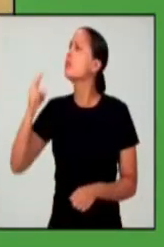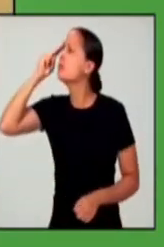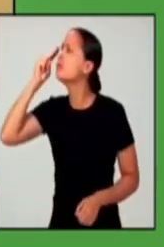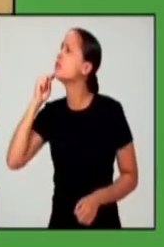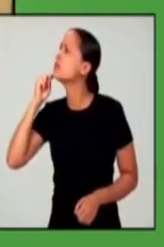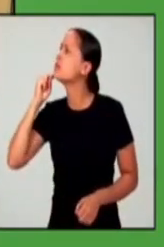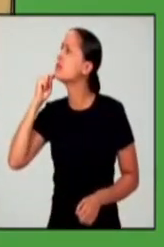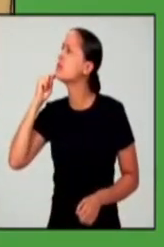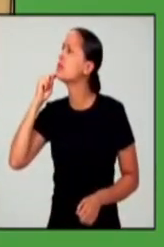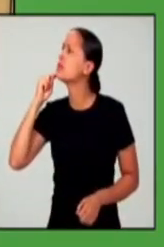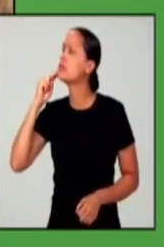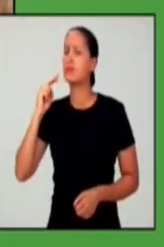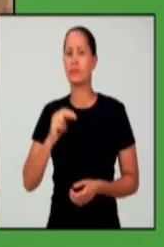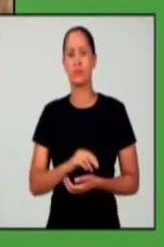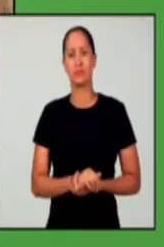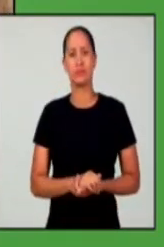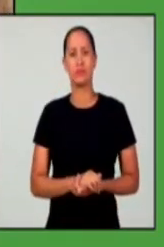Hortência!